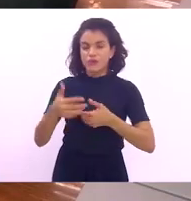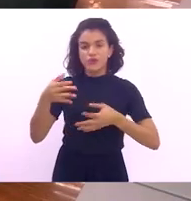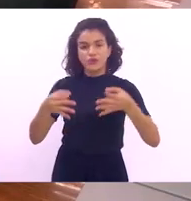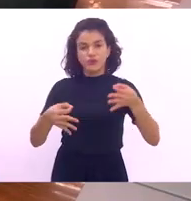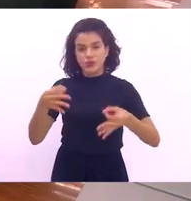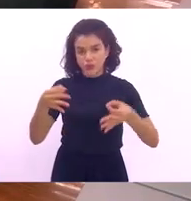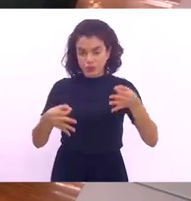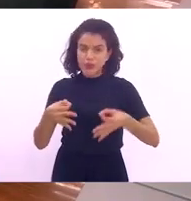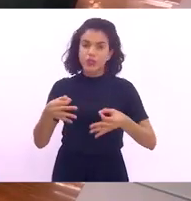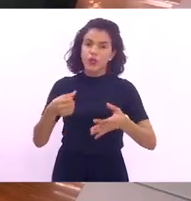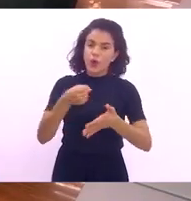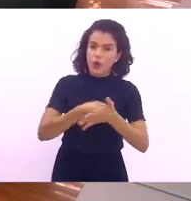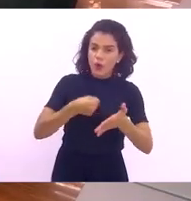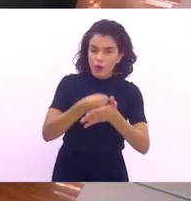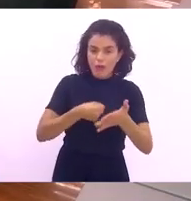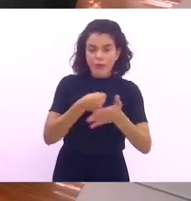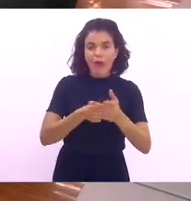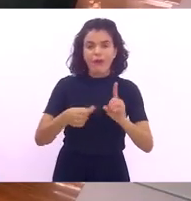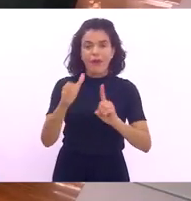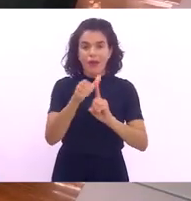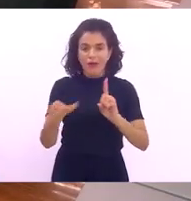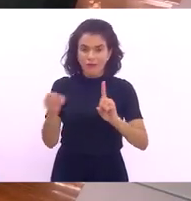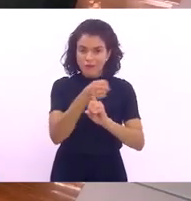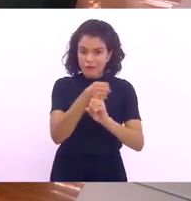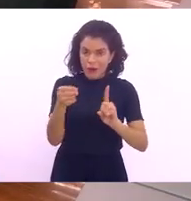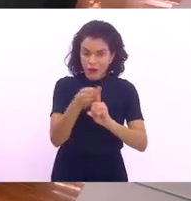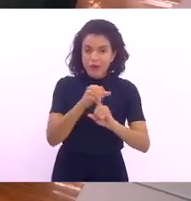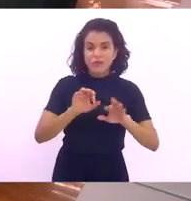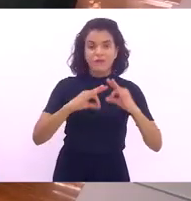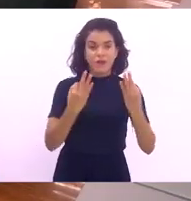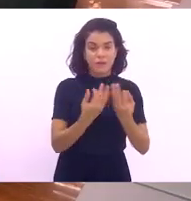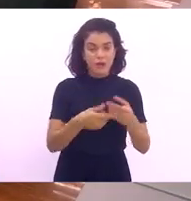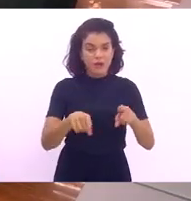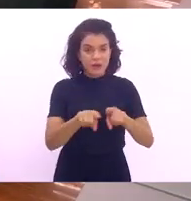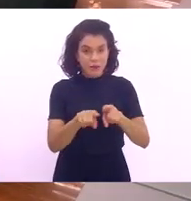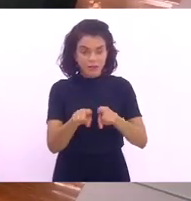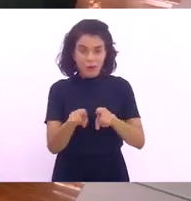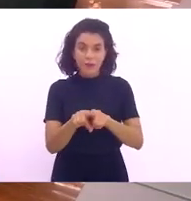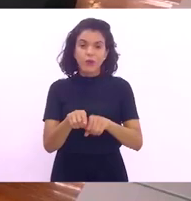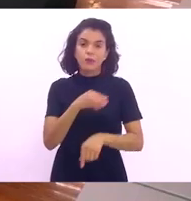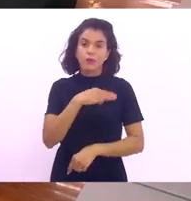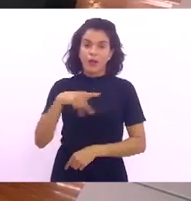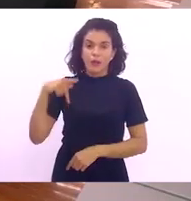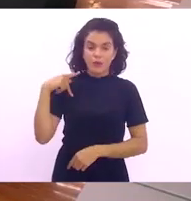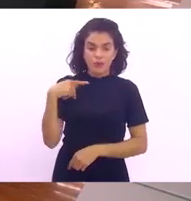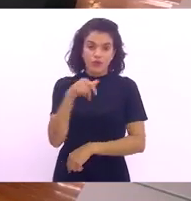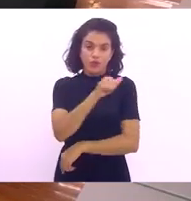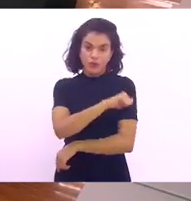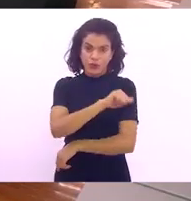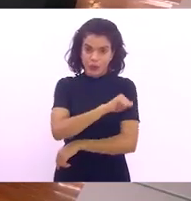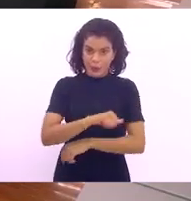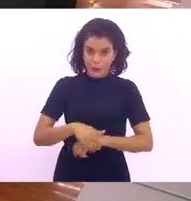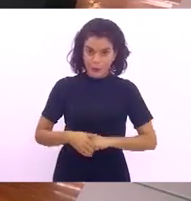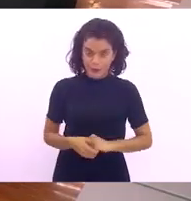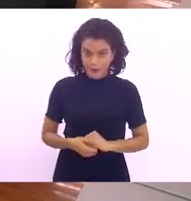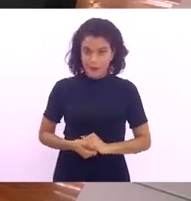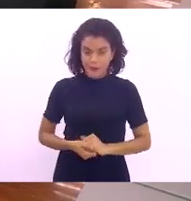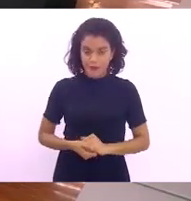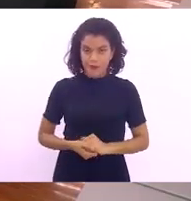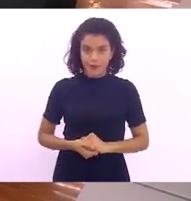de Combate à violência doméstica e familiar do Ministério Público do Estado do Rio de Janeiro